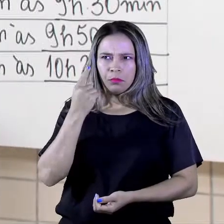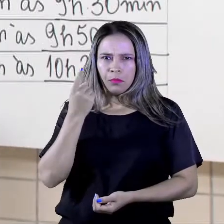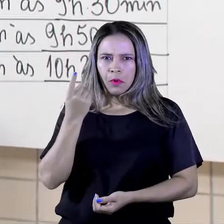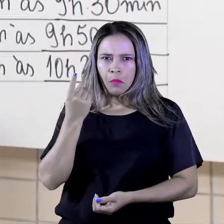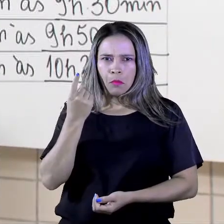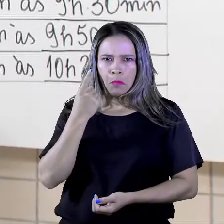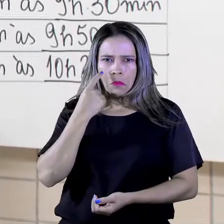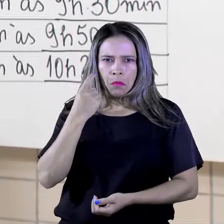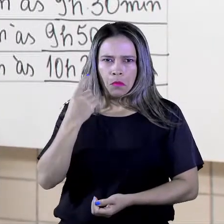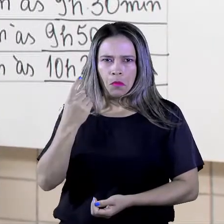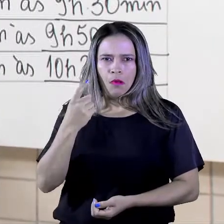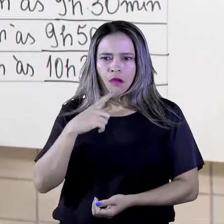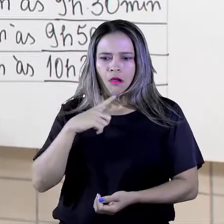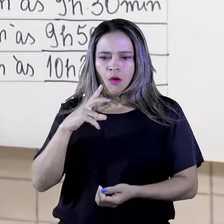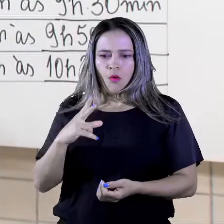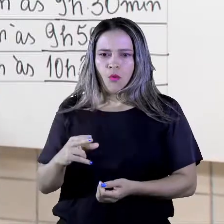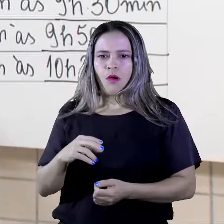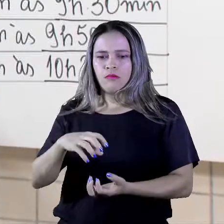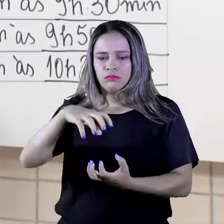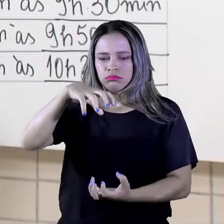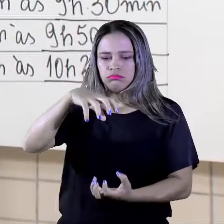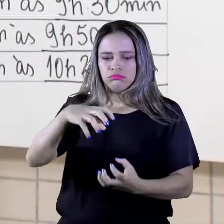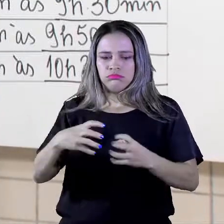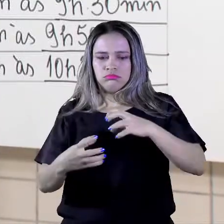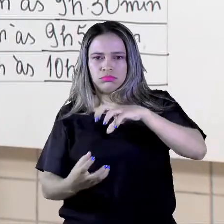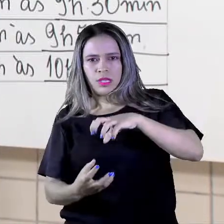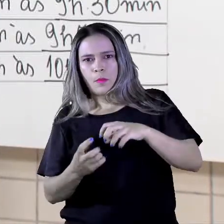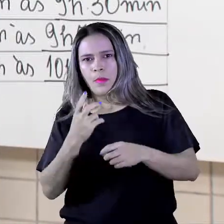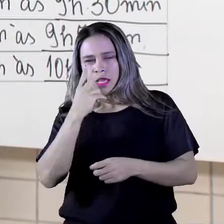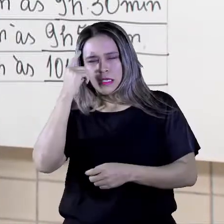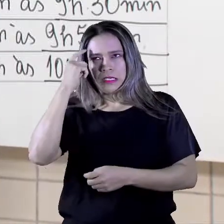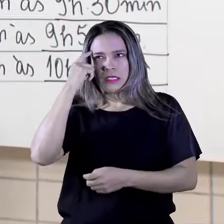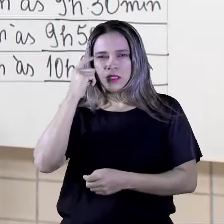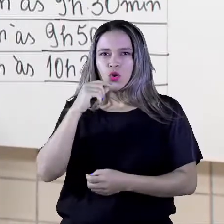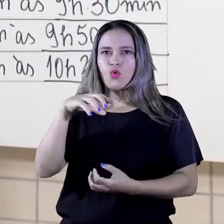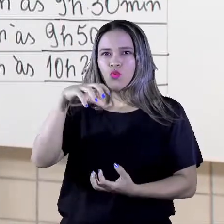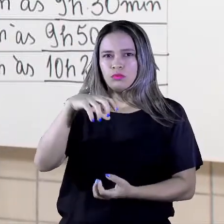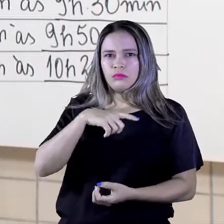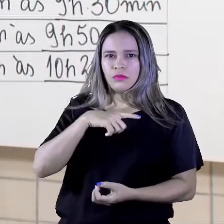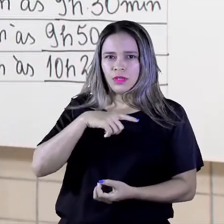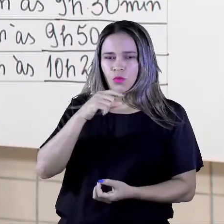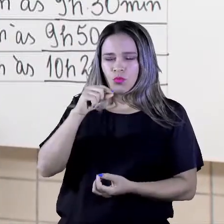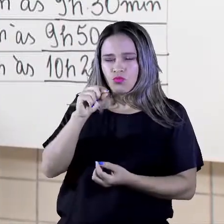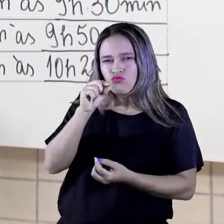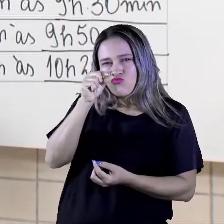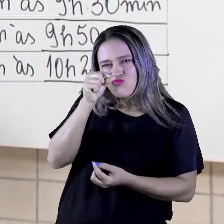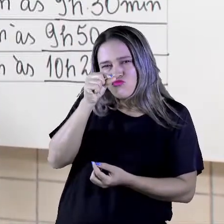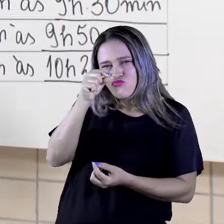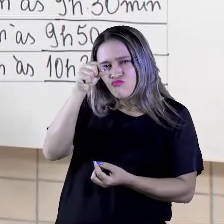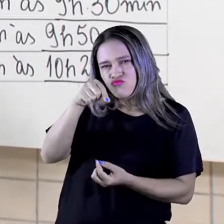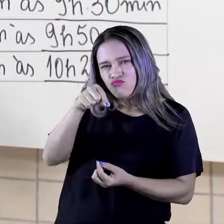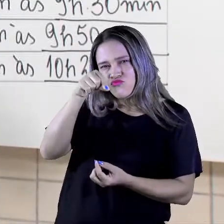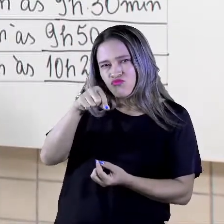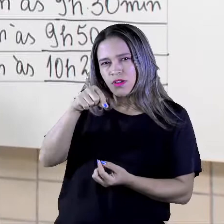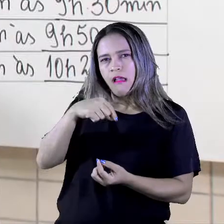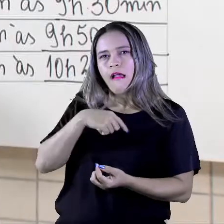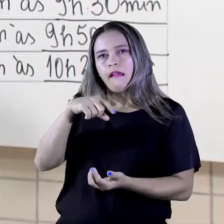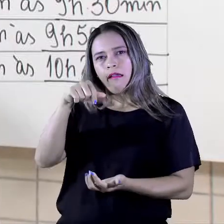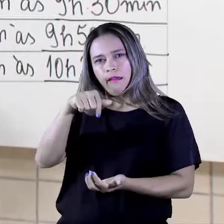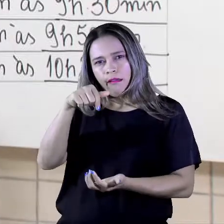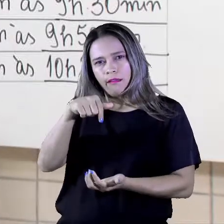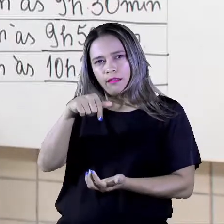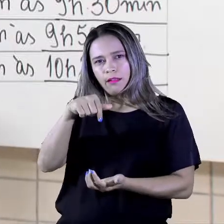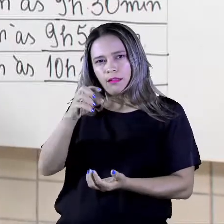mesma ideia da ampulheta, Imagine um recipiente com água, tem um buraquinho lá embaixo e aí ele coloca